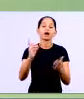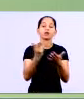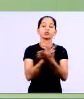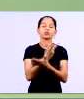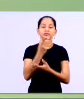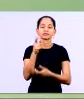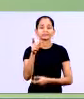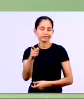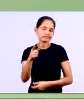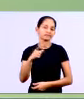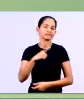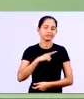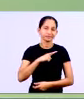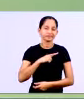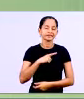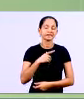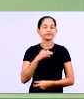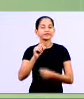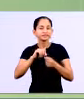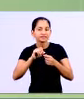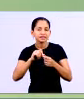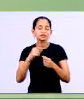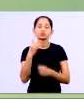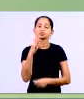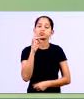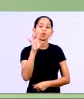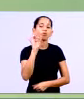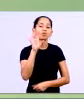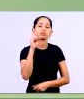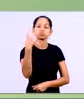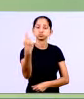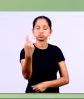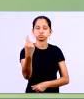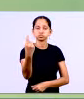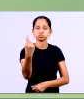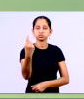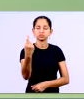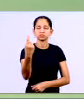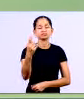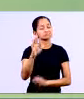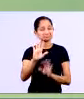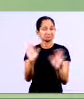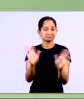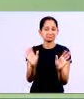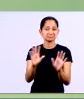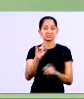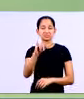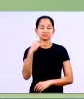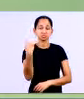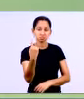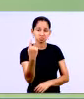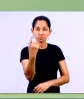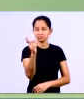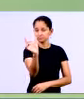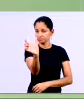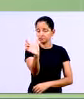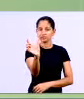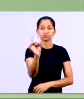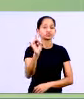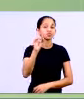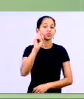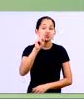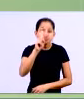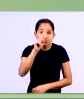No singular, eu tô sozinha, certo, professora Tayane? Então, se eu estou sozinha, só um